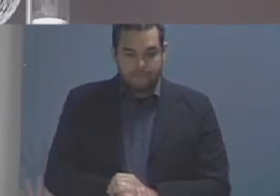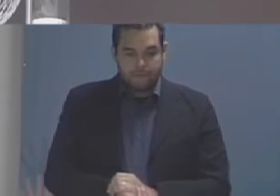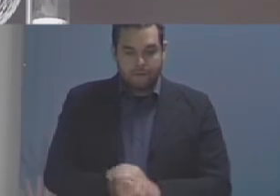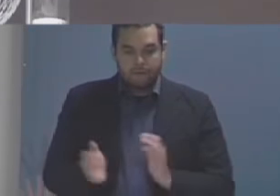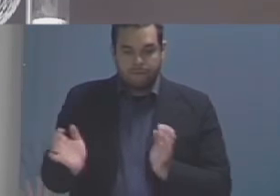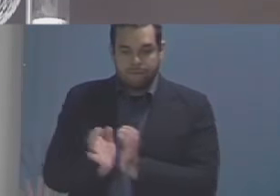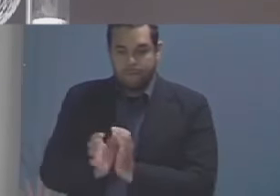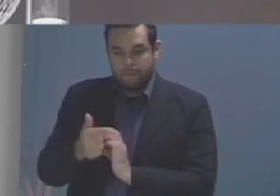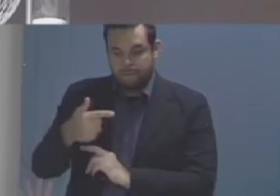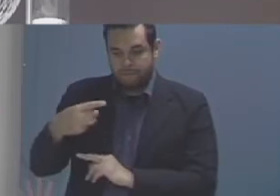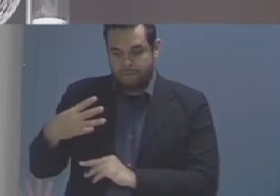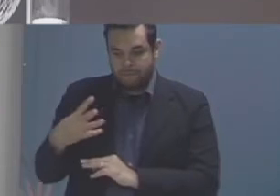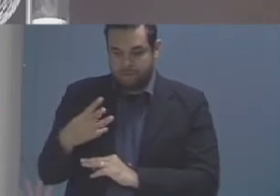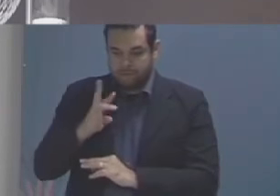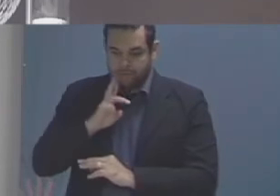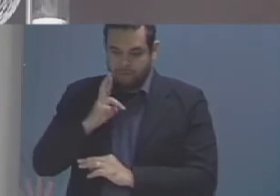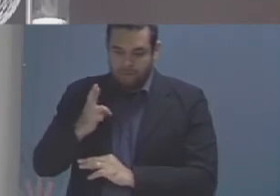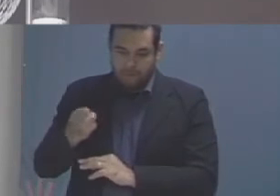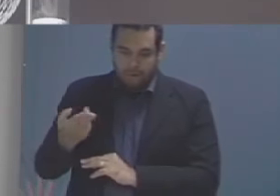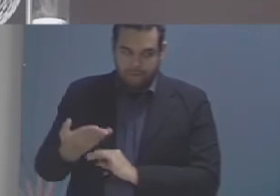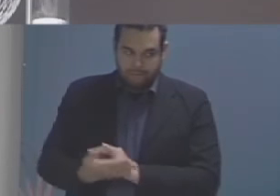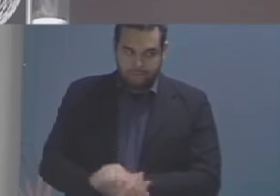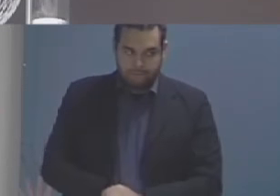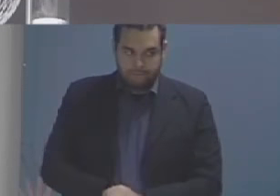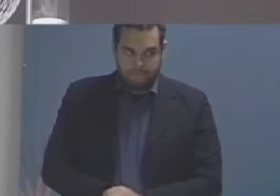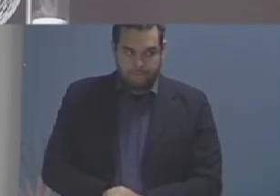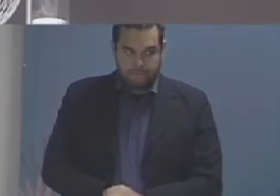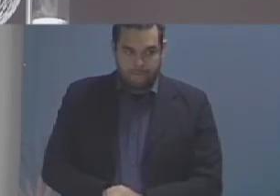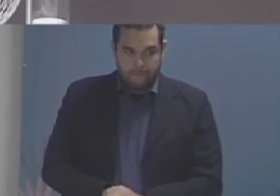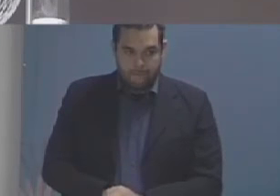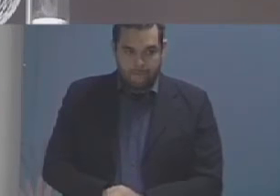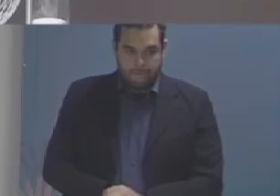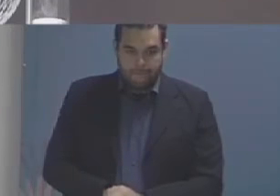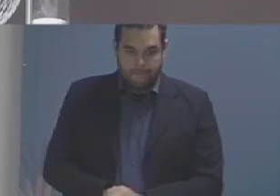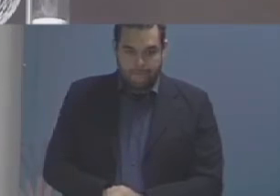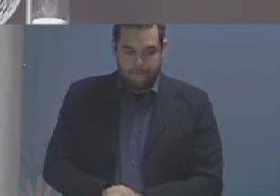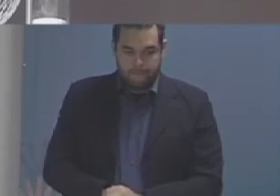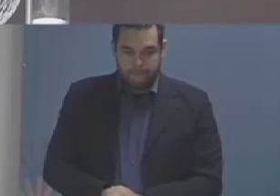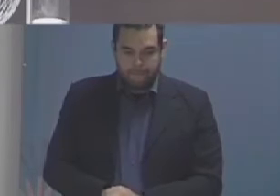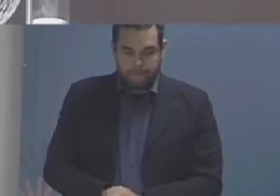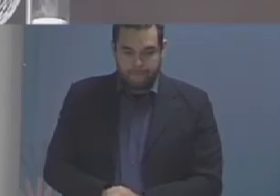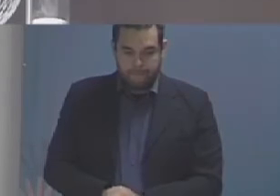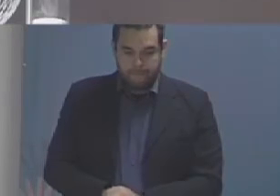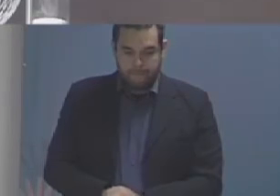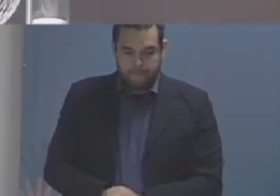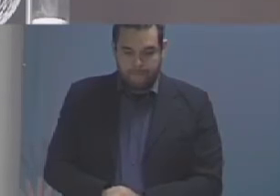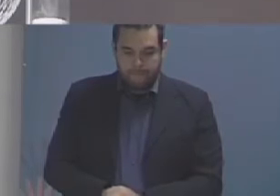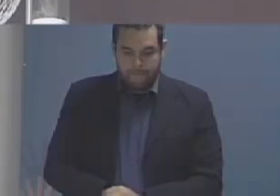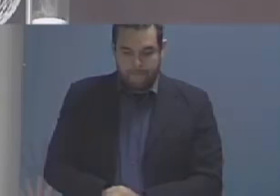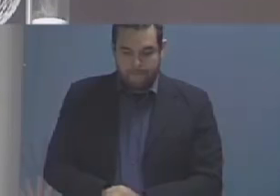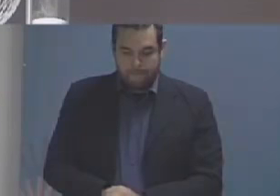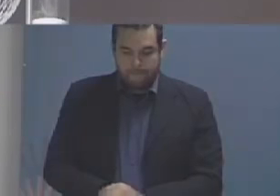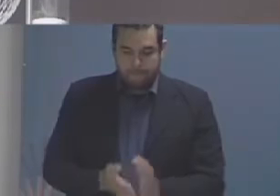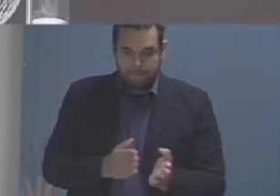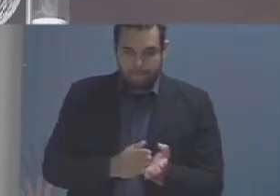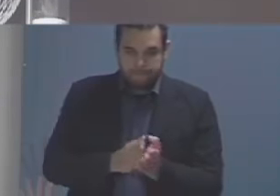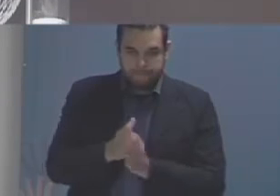Chapa 23 responde a próxima pergunta. Ok. Eu conto no eixo 1. Eixo 1.